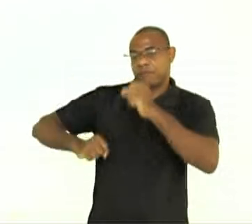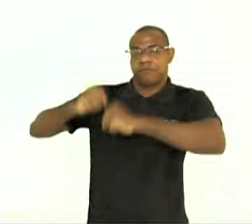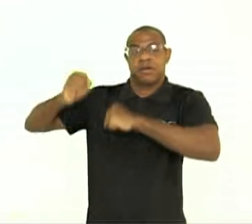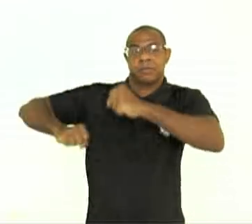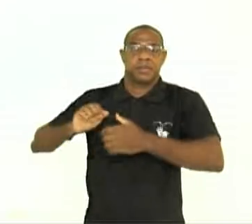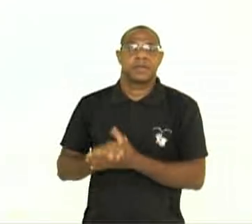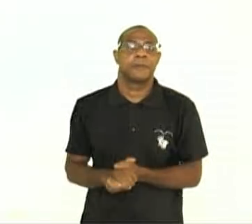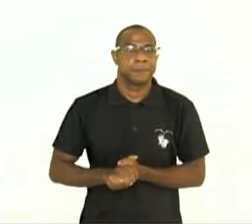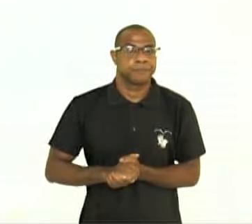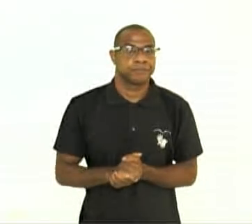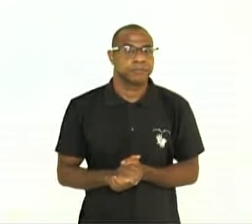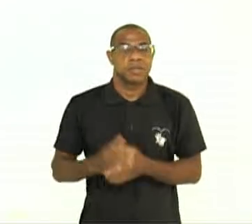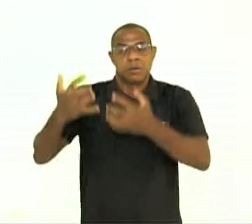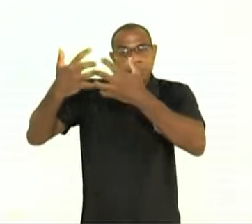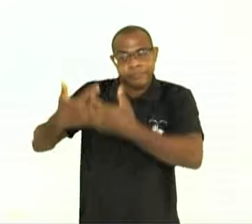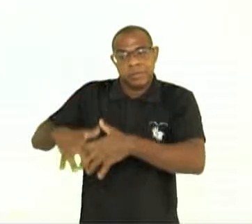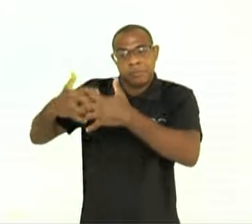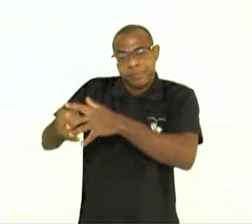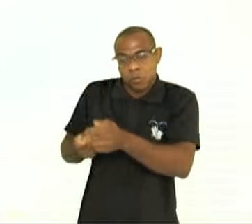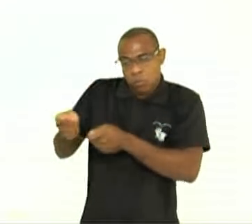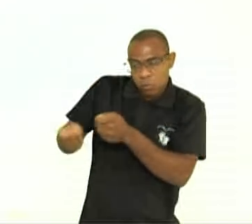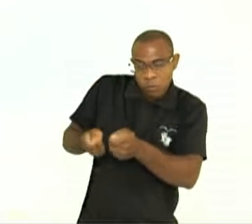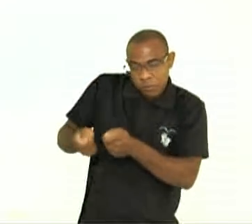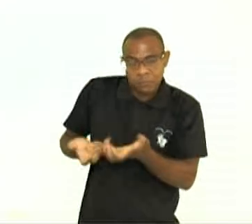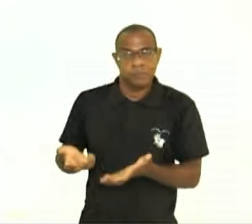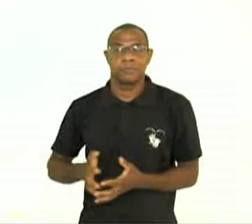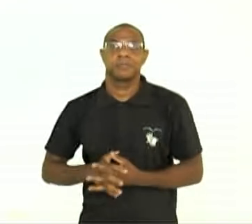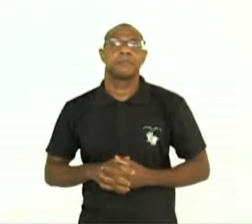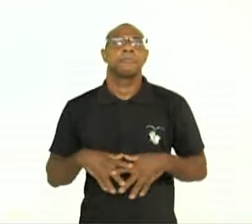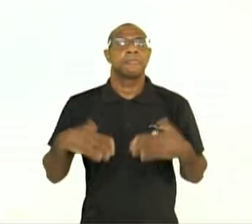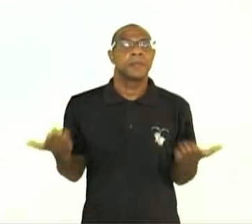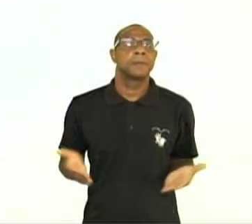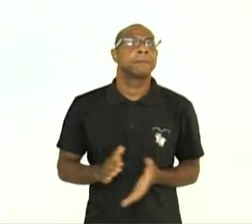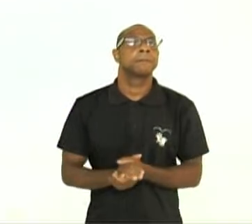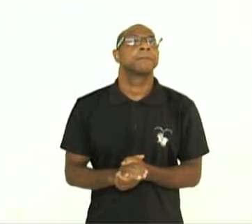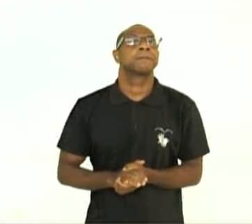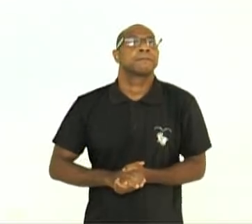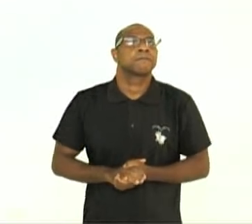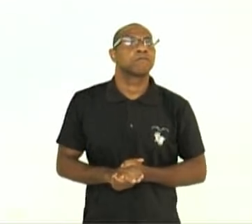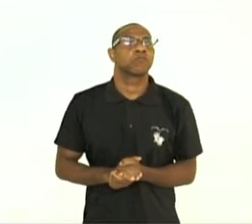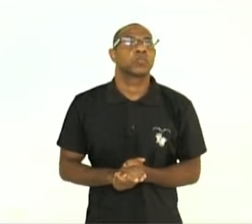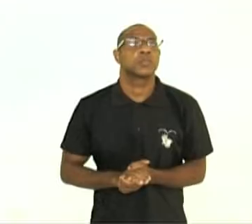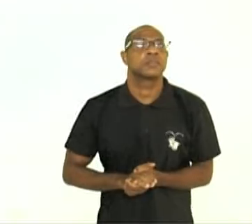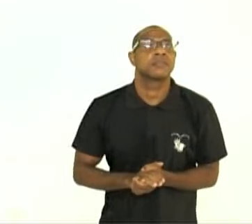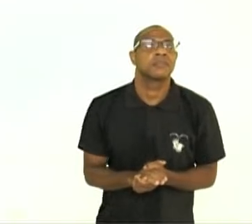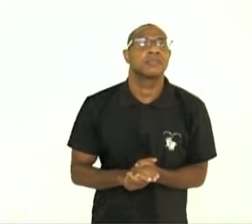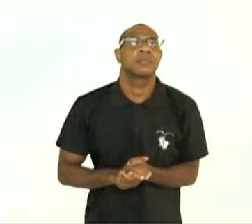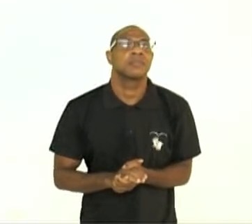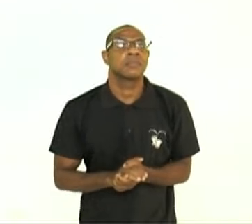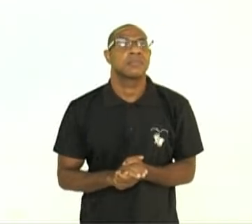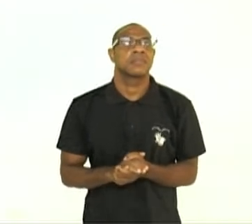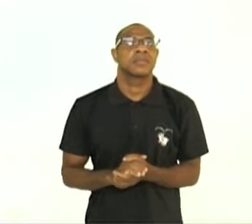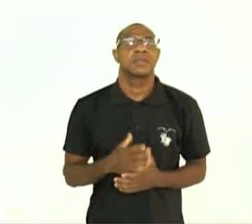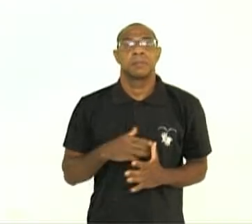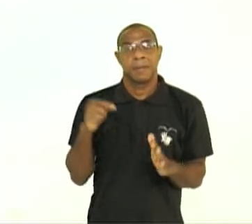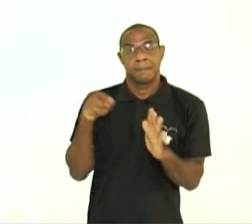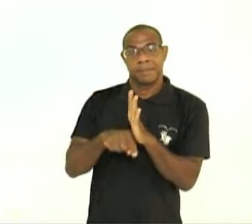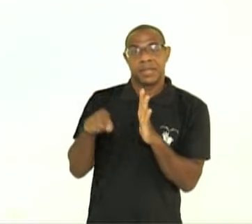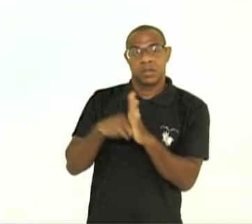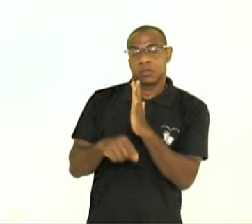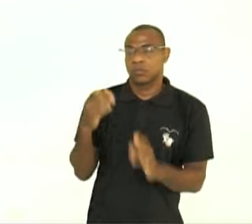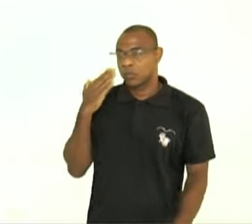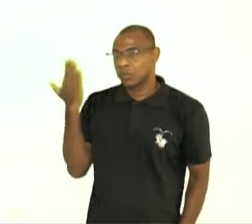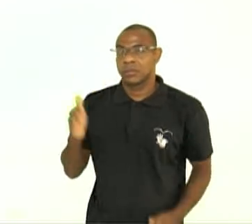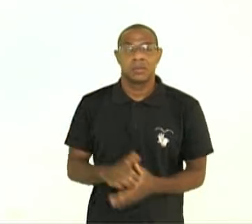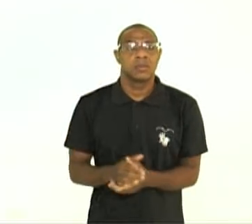operando a máquina. Ok? Então, para a gente seguir, um quiz para você. A partir